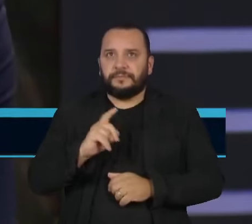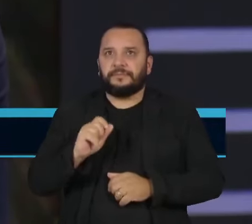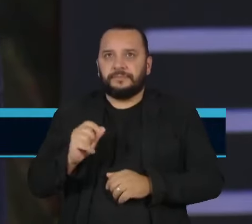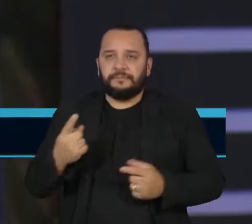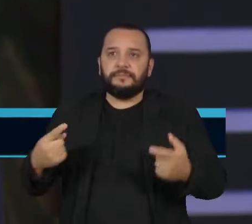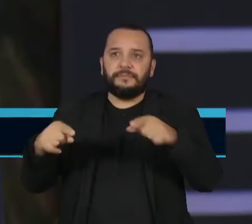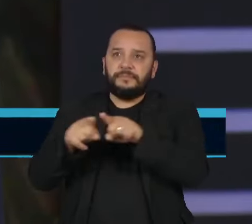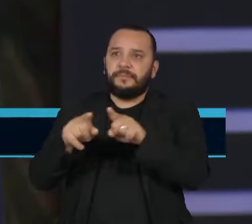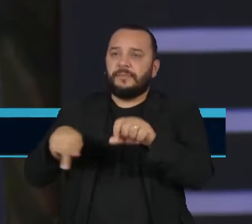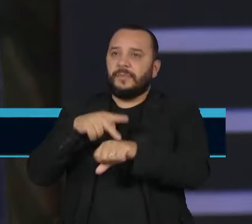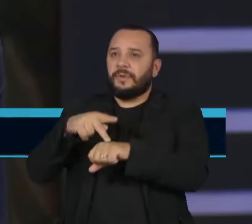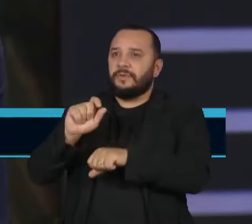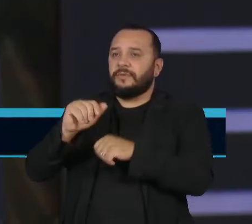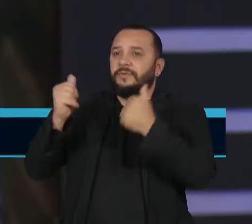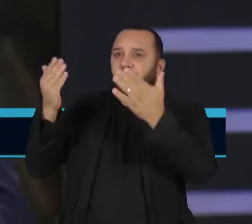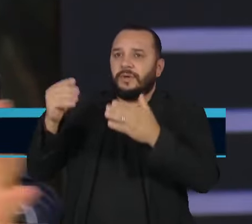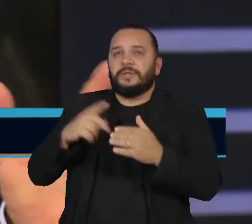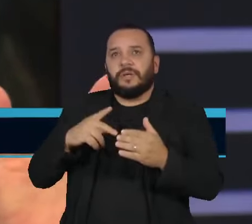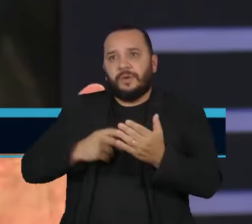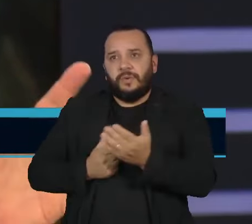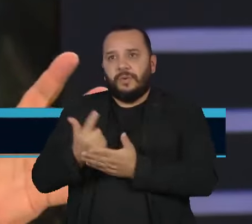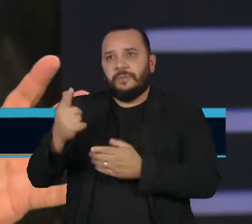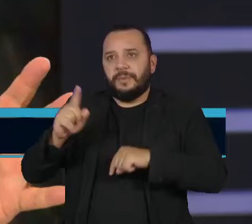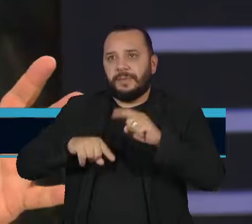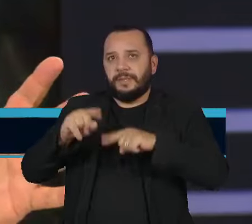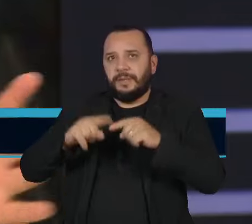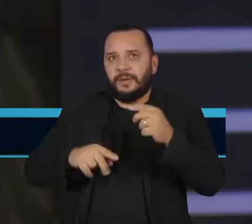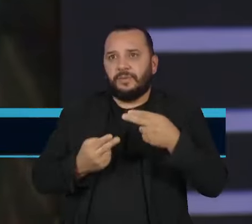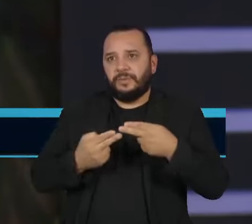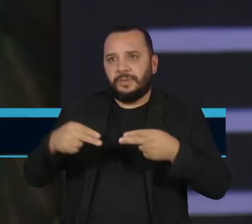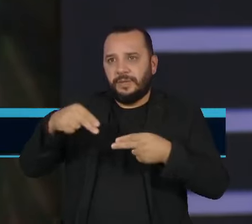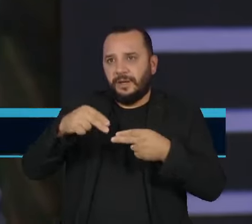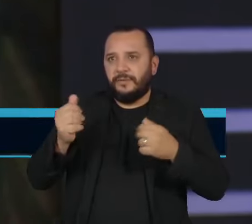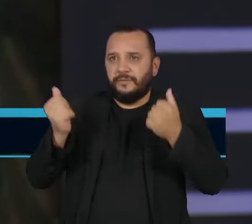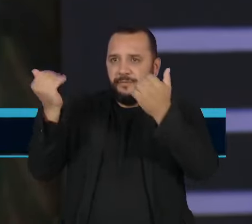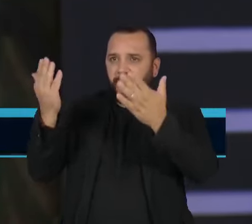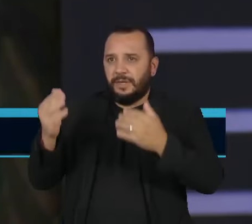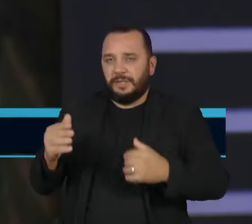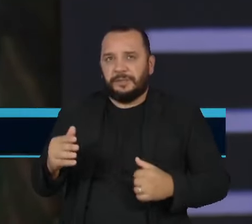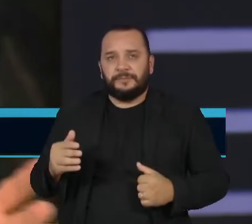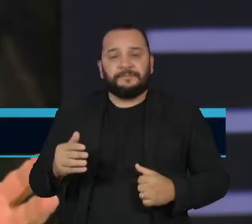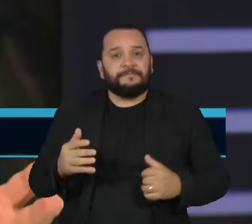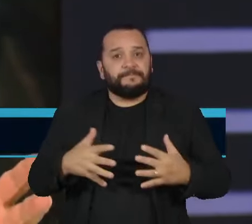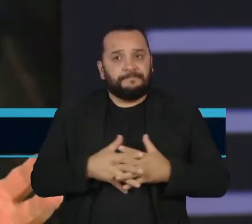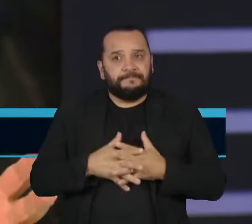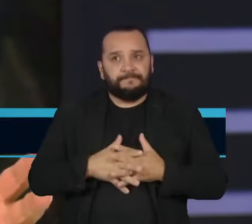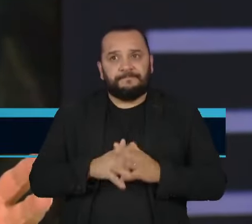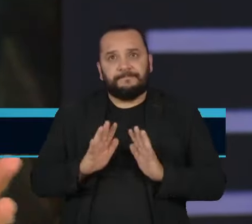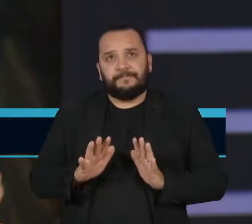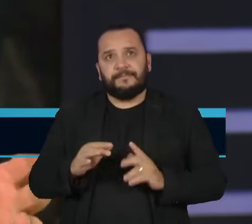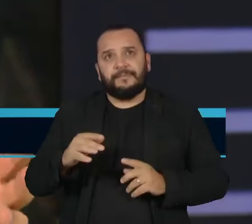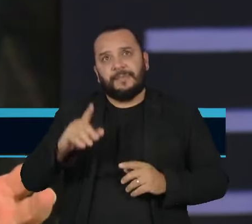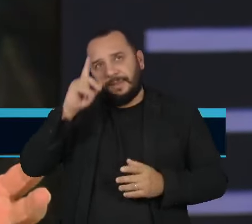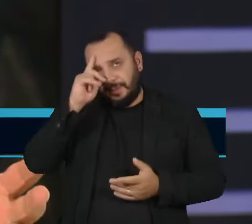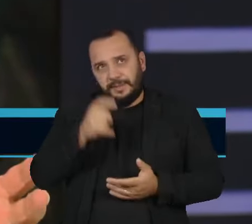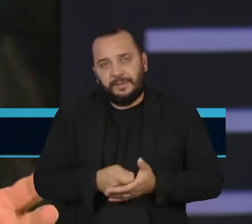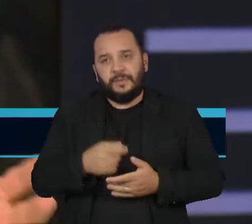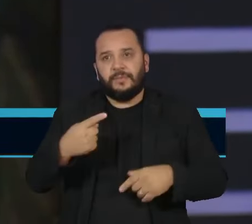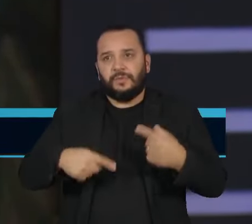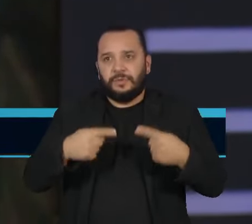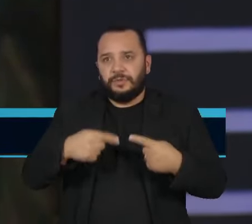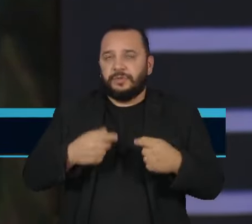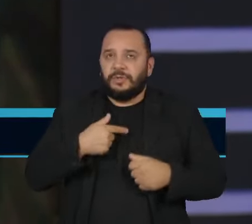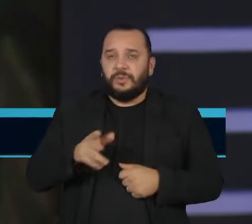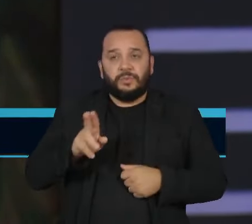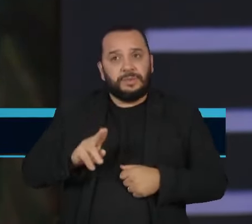a construção dessas usinas com compra de equipamento. Então, você fica... complicado, mas é uma decisão política de utilização do